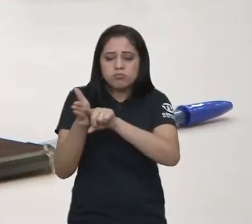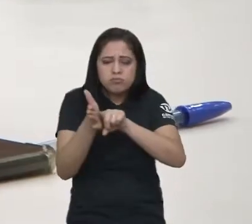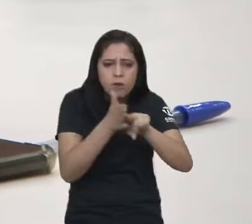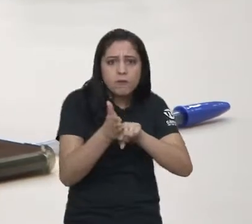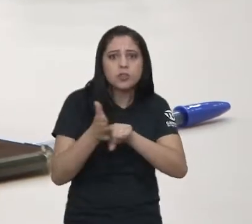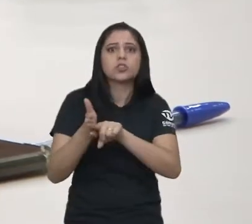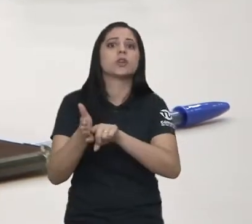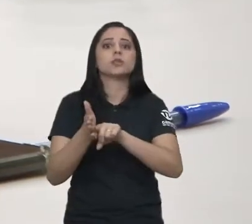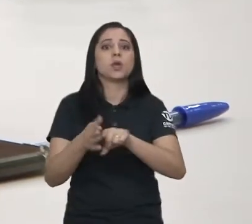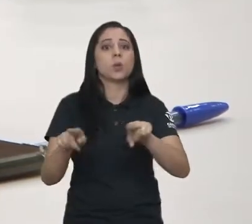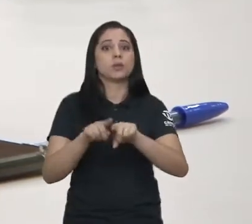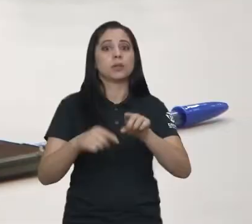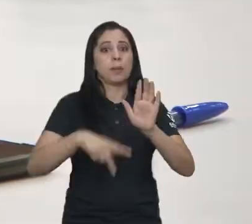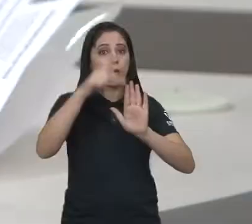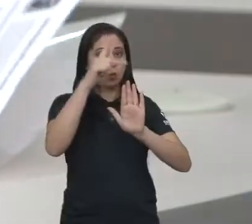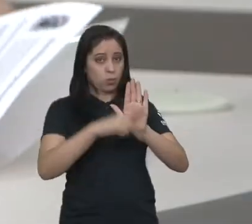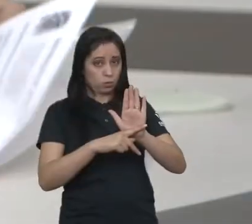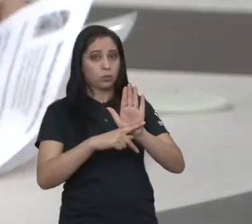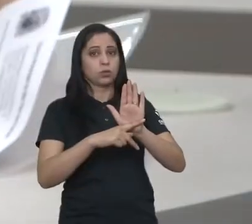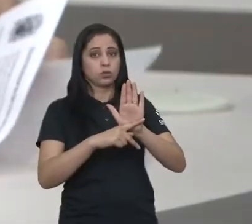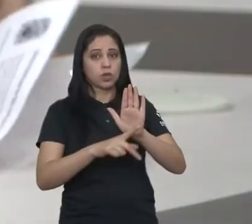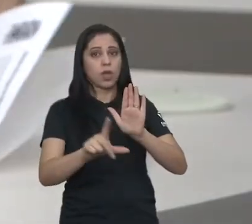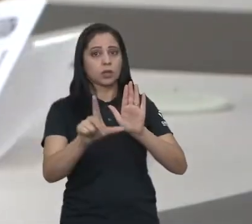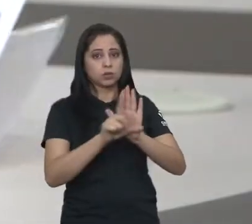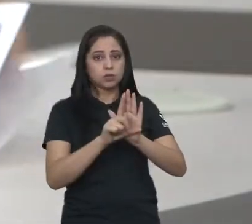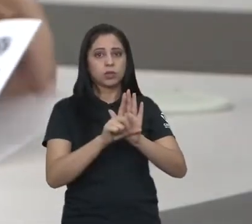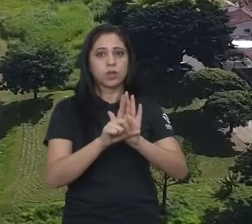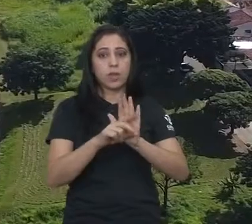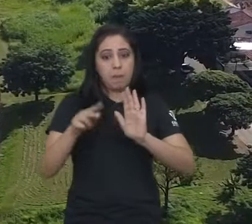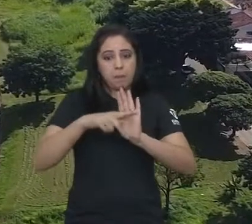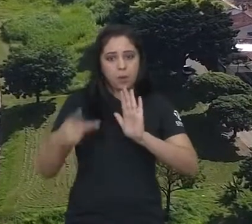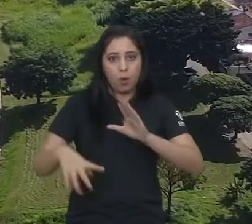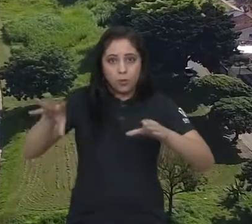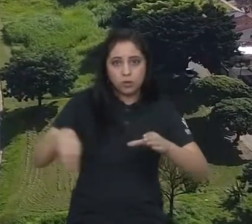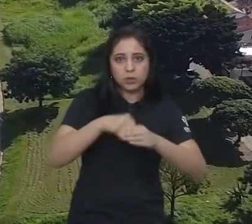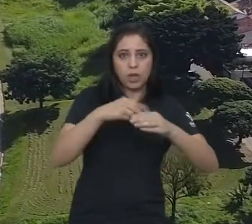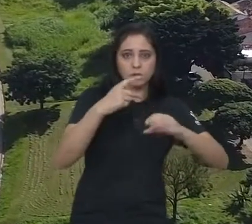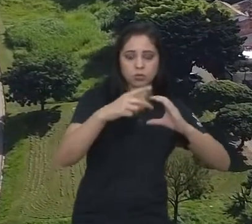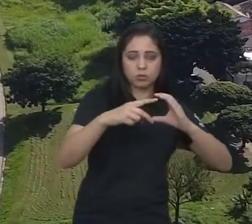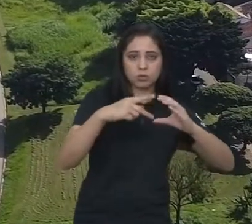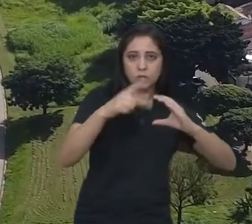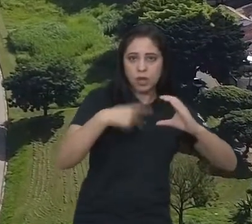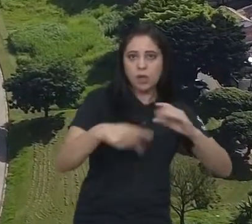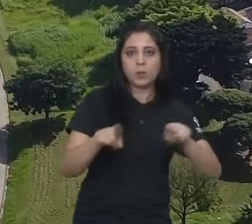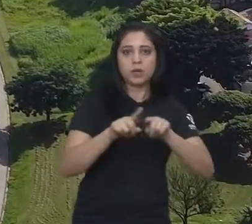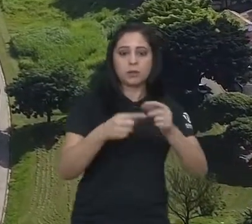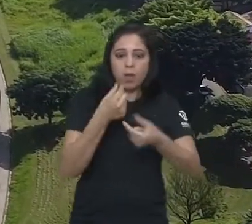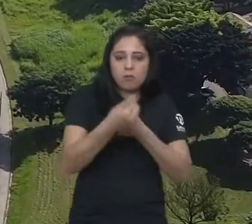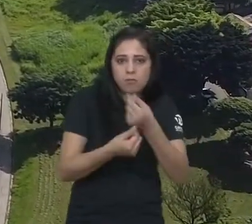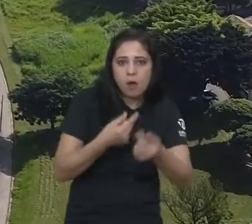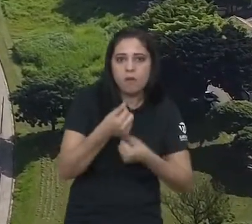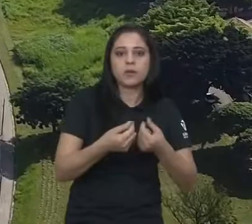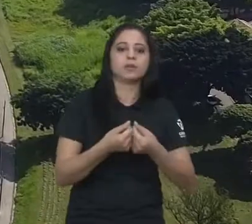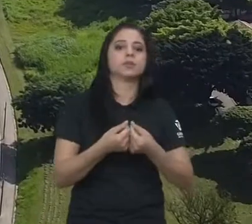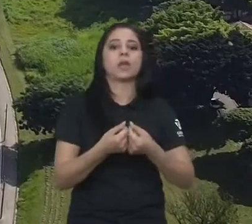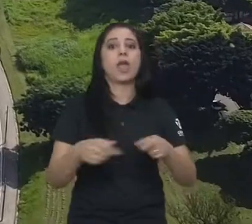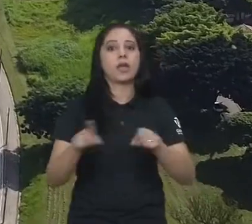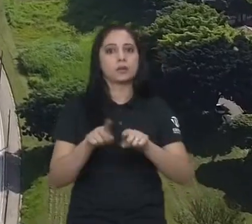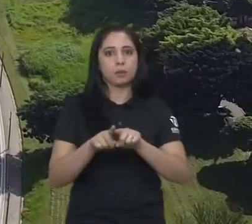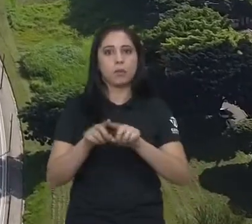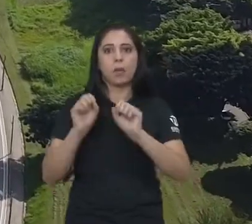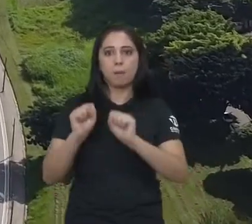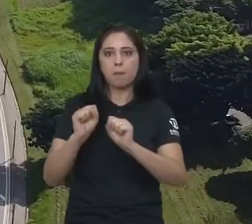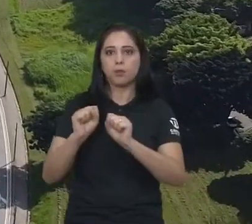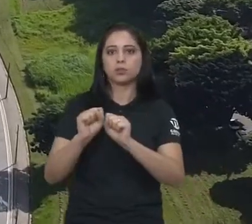e projetos legislativos sobre a organização interna ou orçamento da Câmara, além de autorizar as despesas